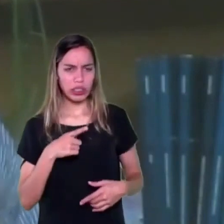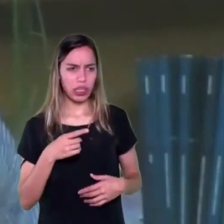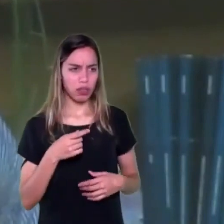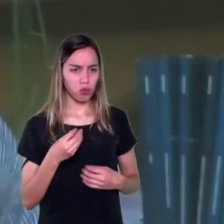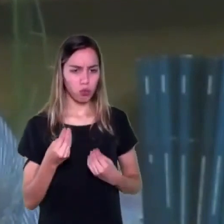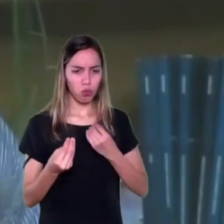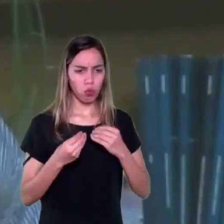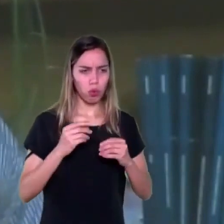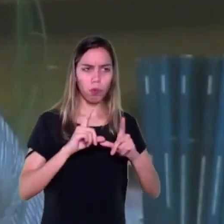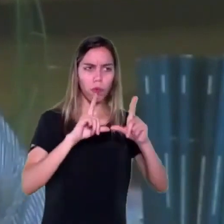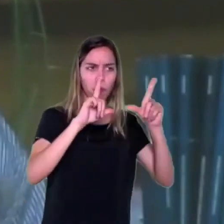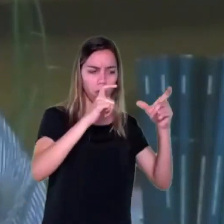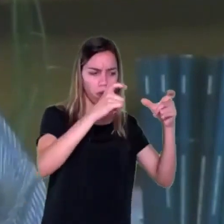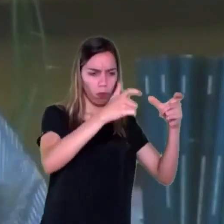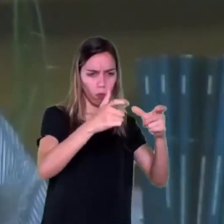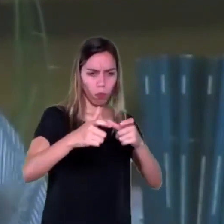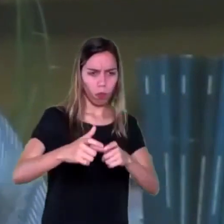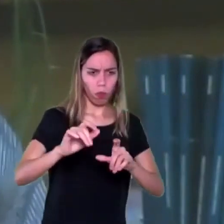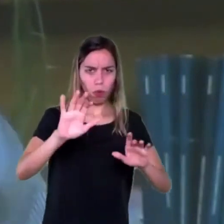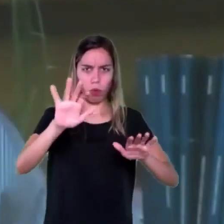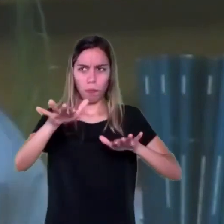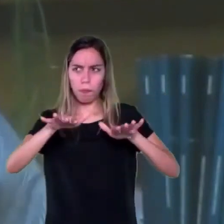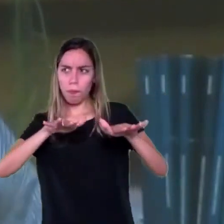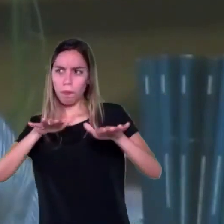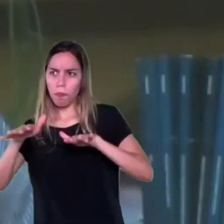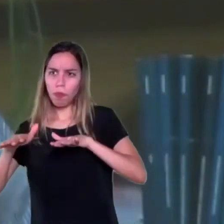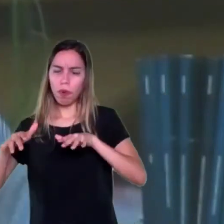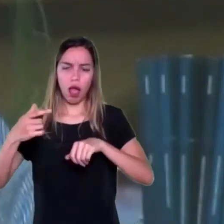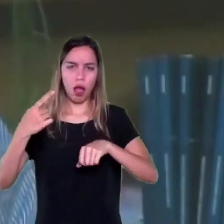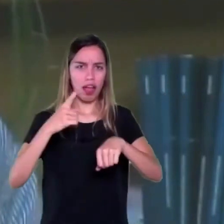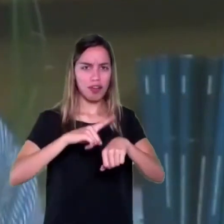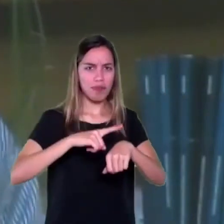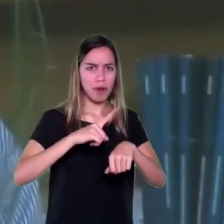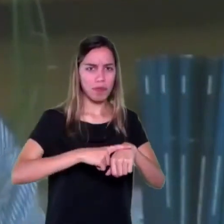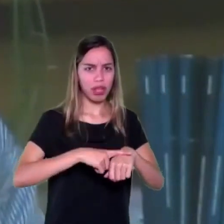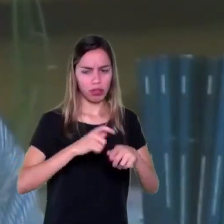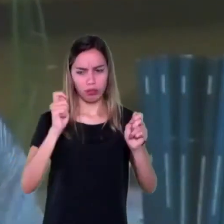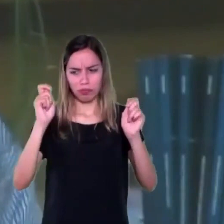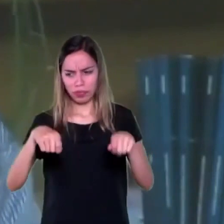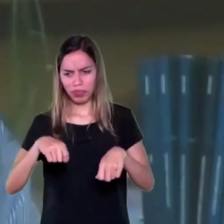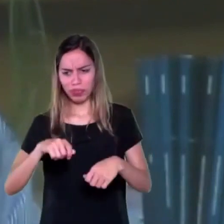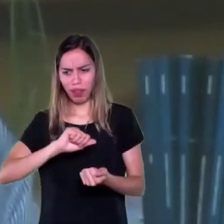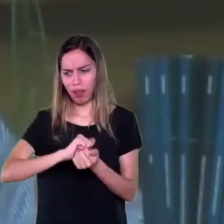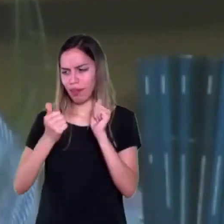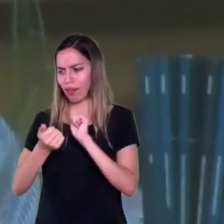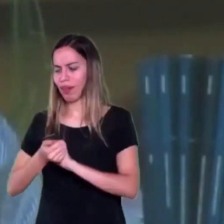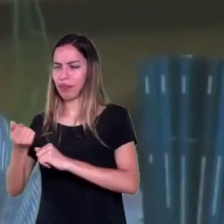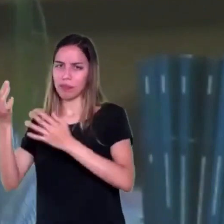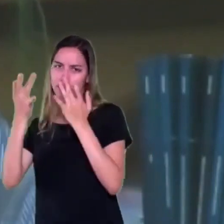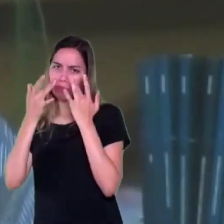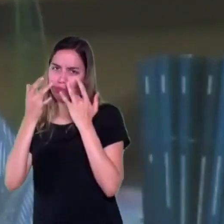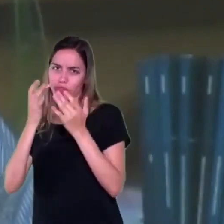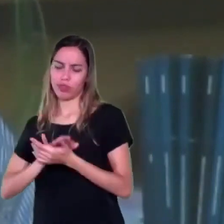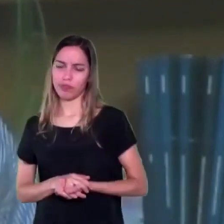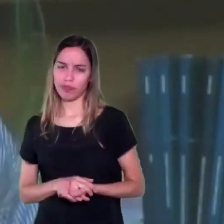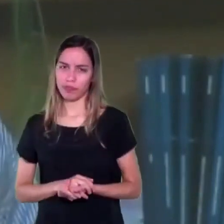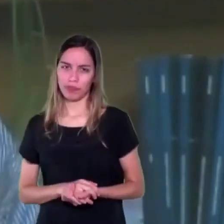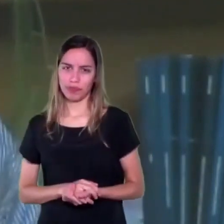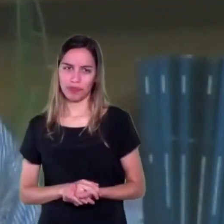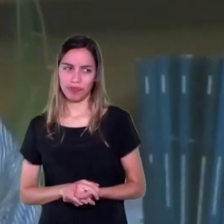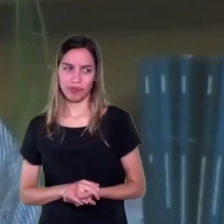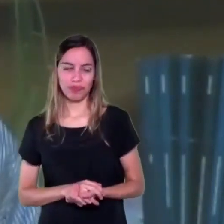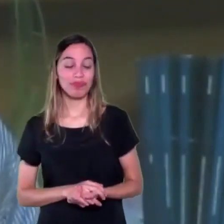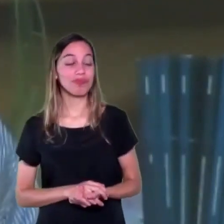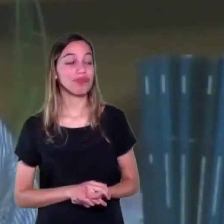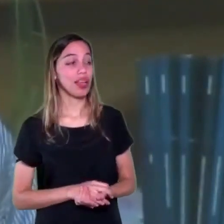cenas, de momentos assim que facilitaram muito a adaptação para o teatro. Sim. Eu